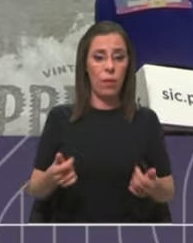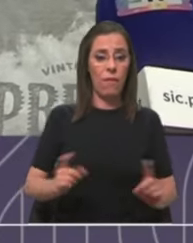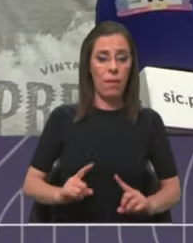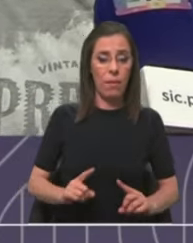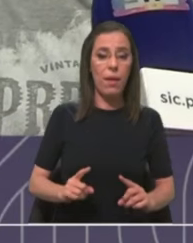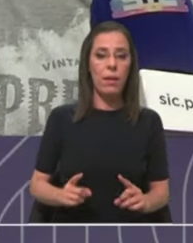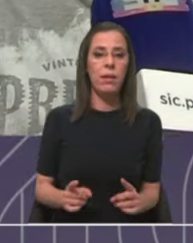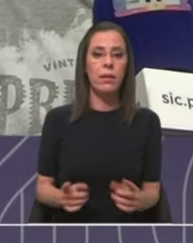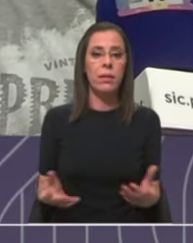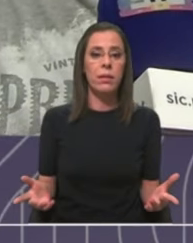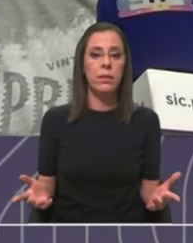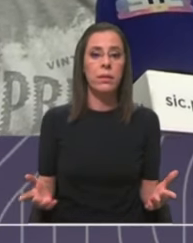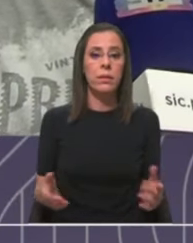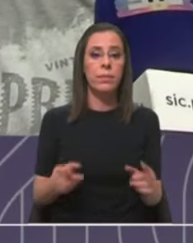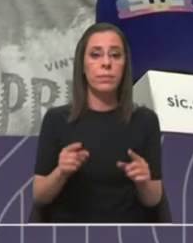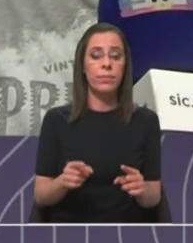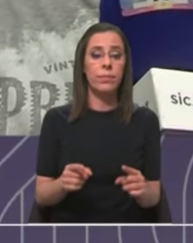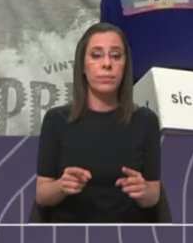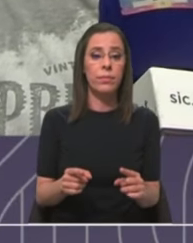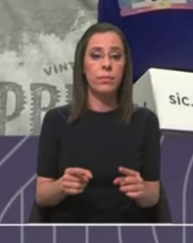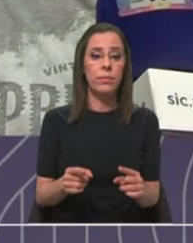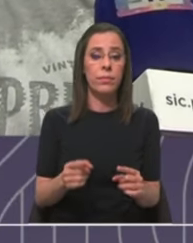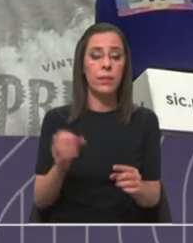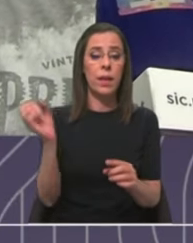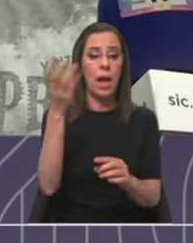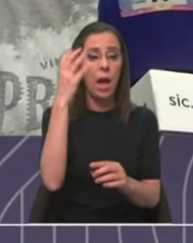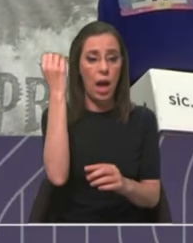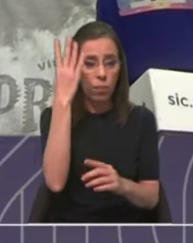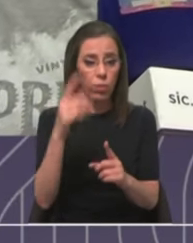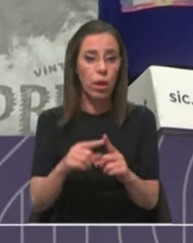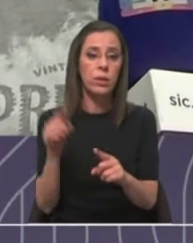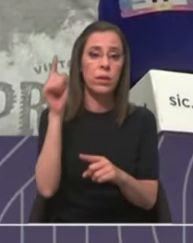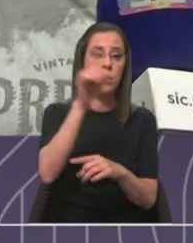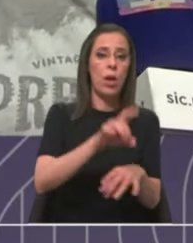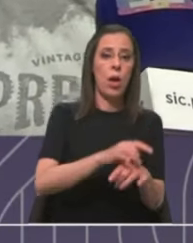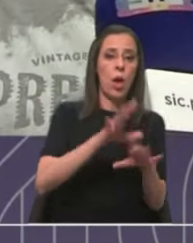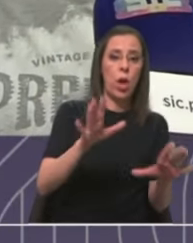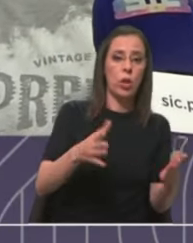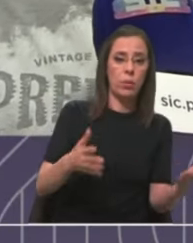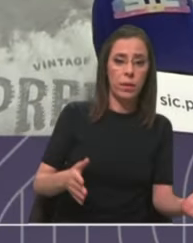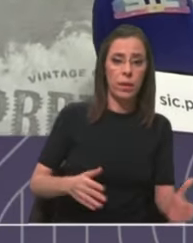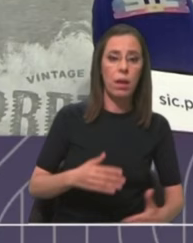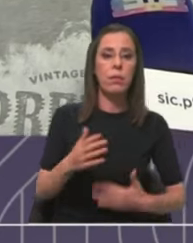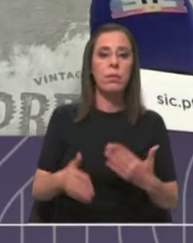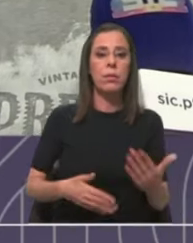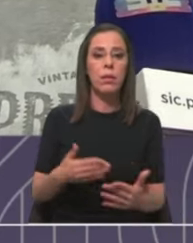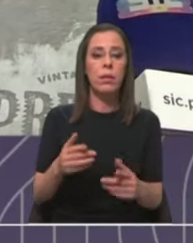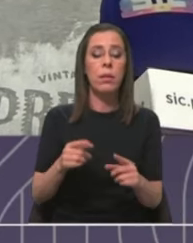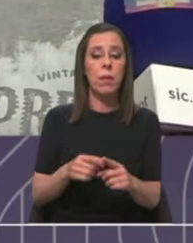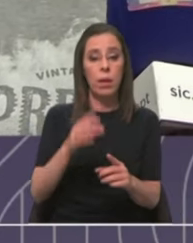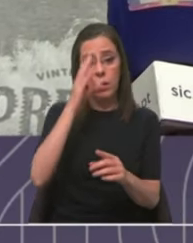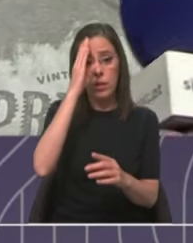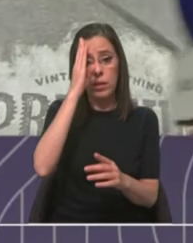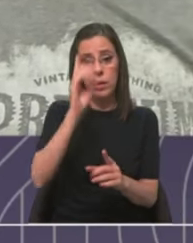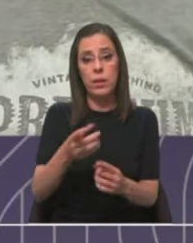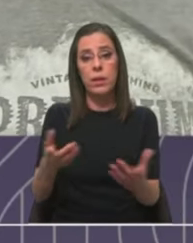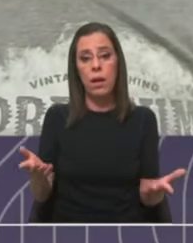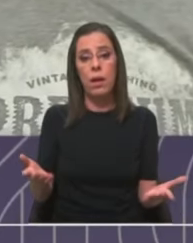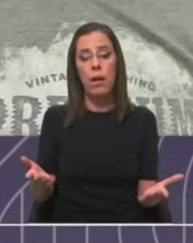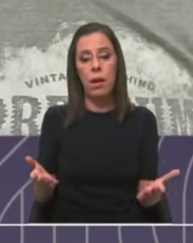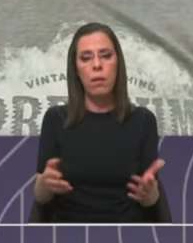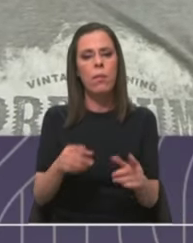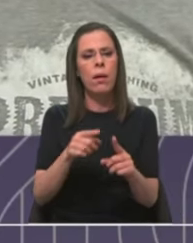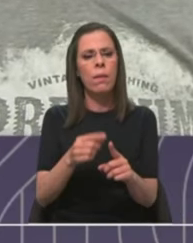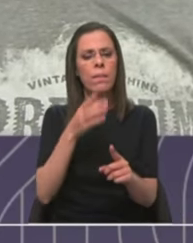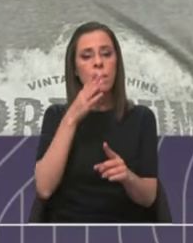E não, daí fui apresentar a ambulância, da ambulância para os hospitais e pronto, e é o que se sabe. O